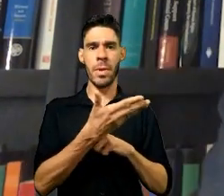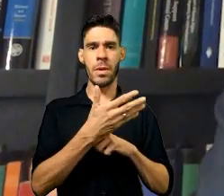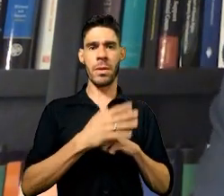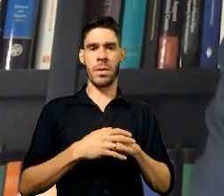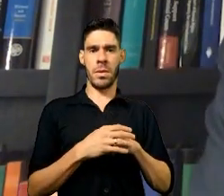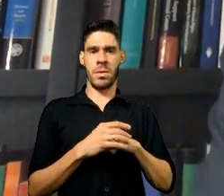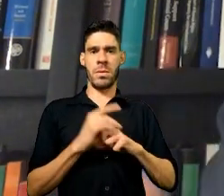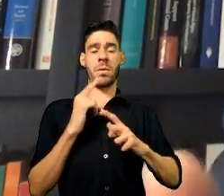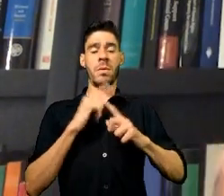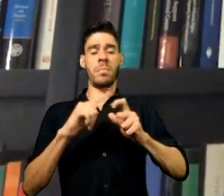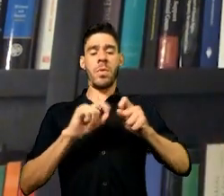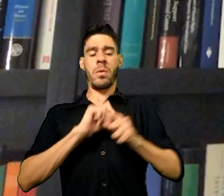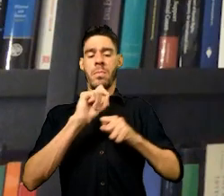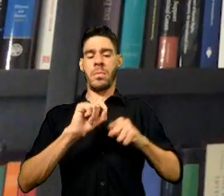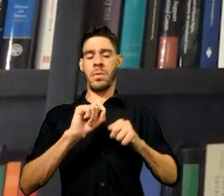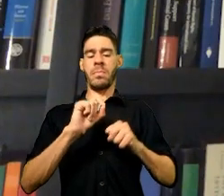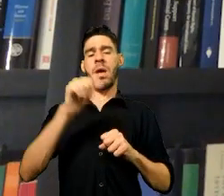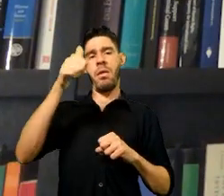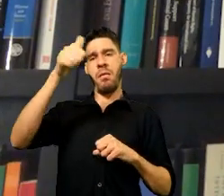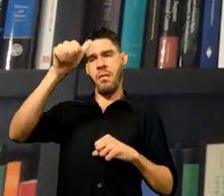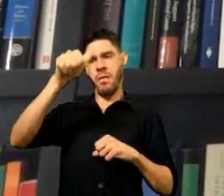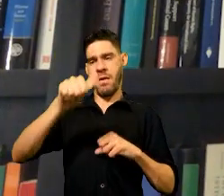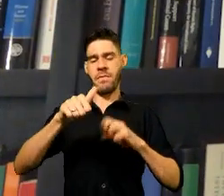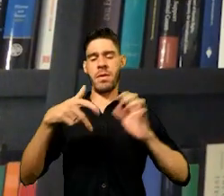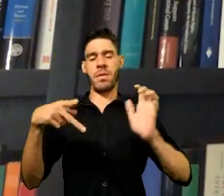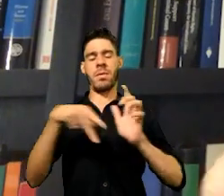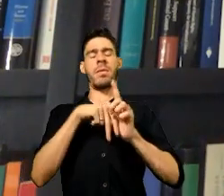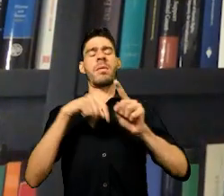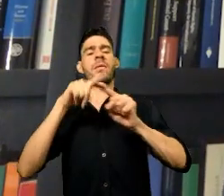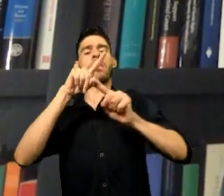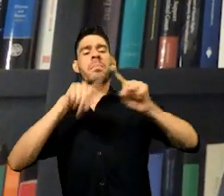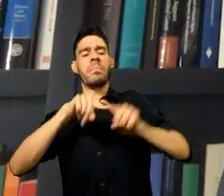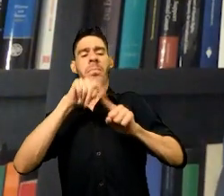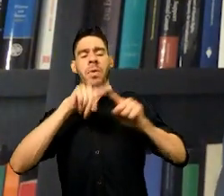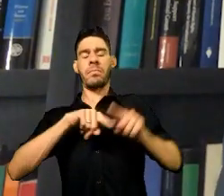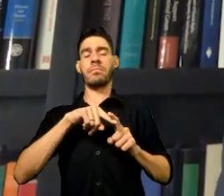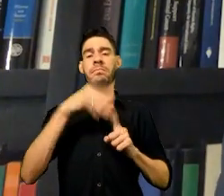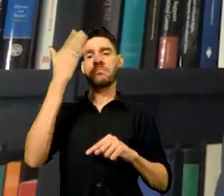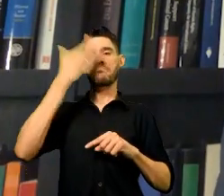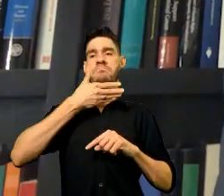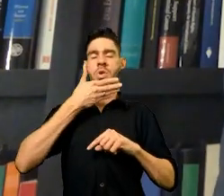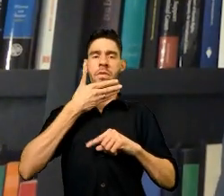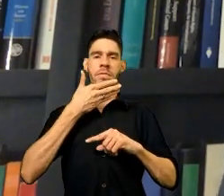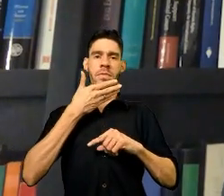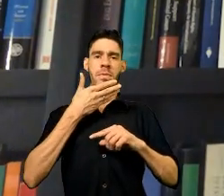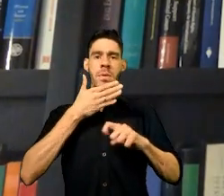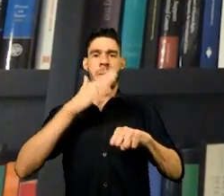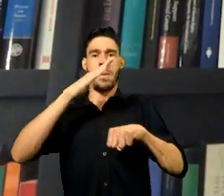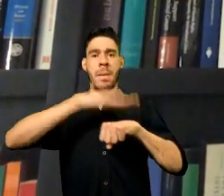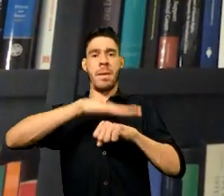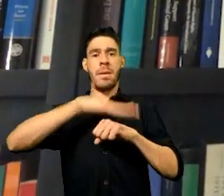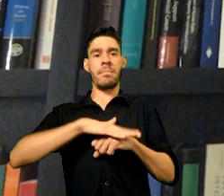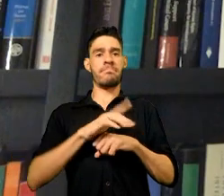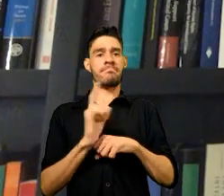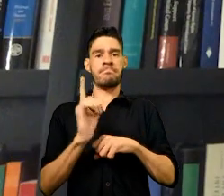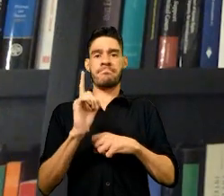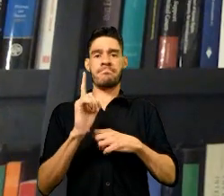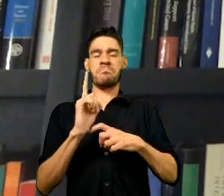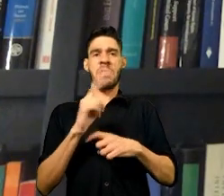que isto leva é um problema de avaliação deste material probatório e